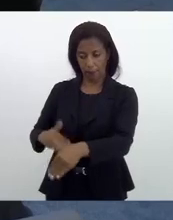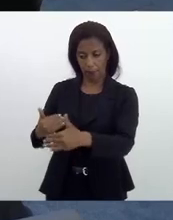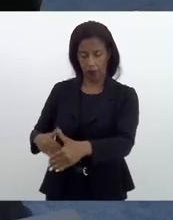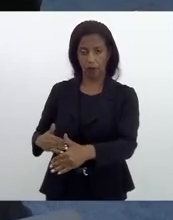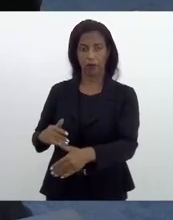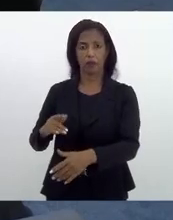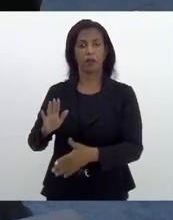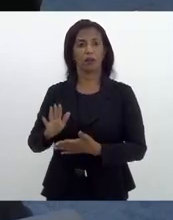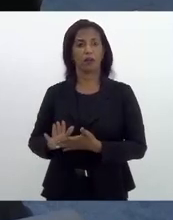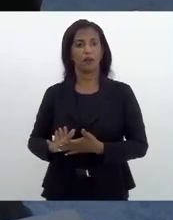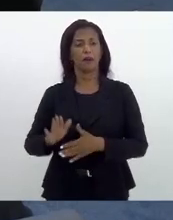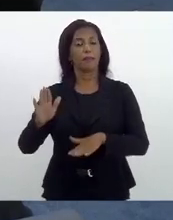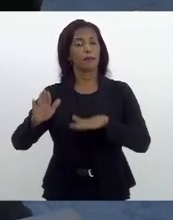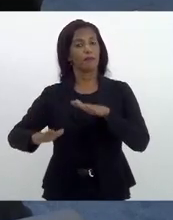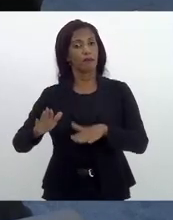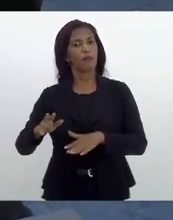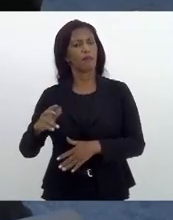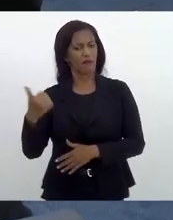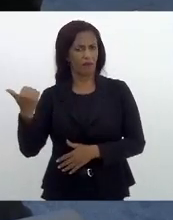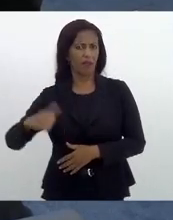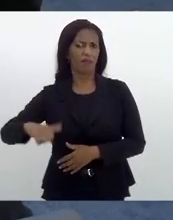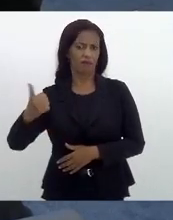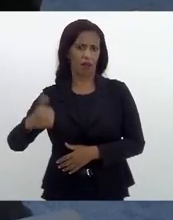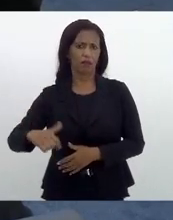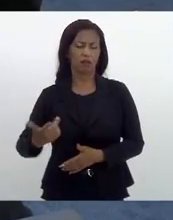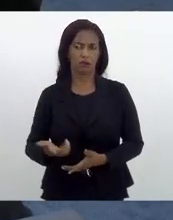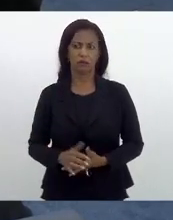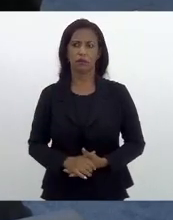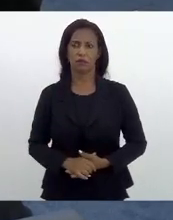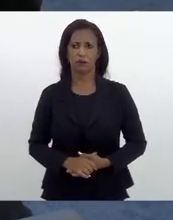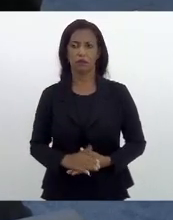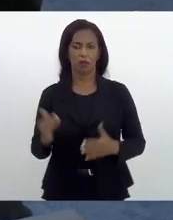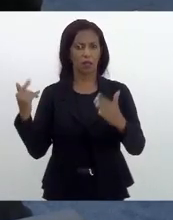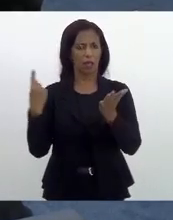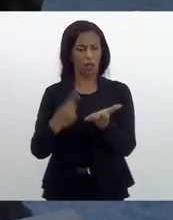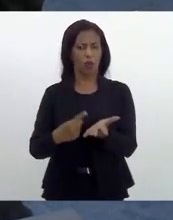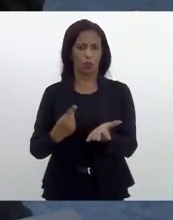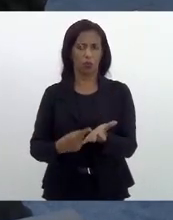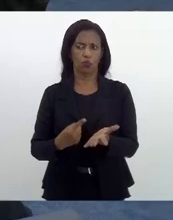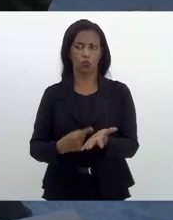dê depois, ficaria valendo... Tem esse acordo. Tem acordo, presidente.